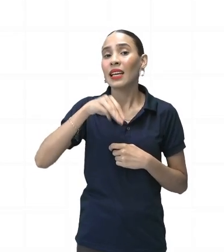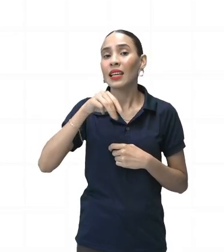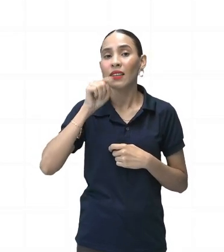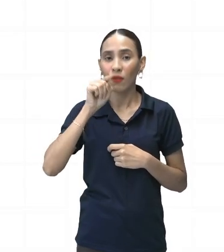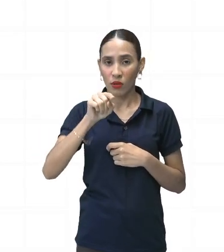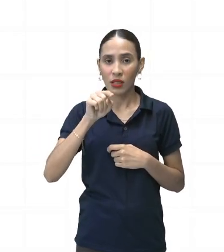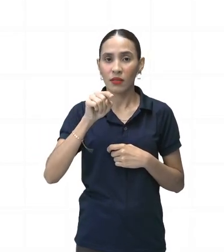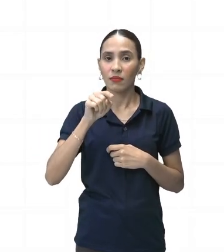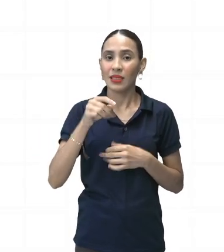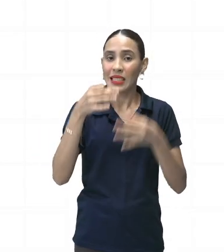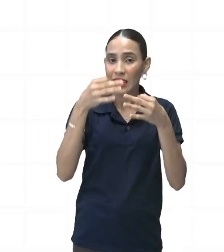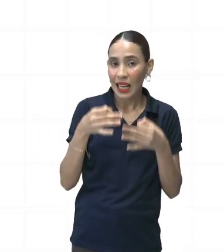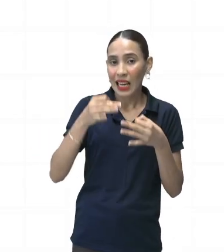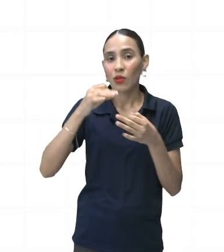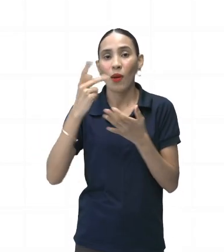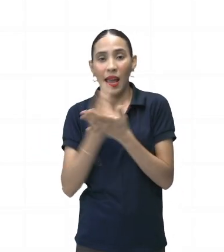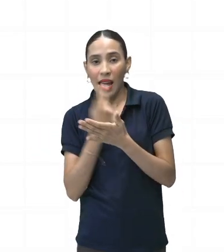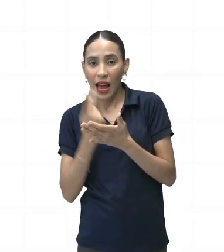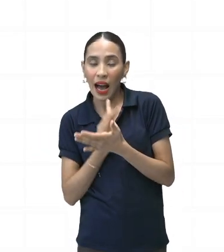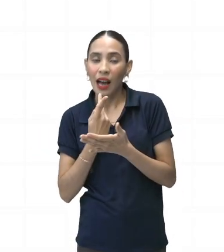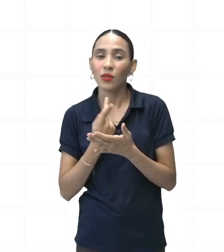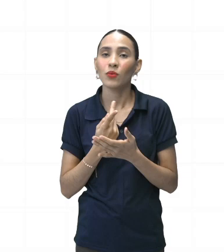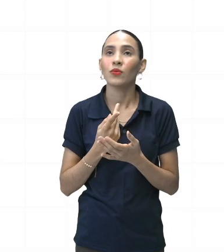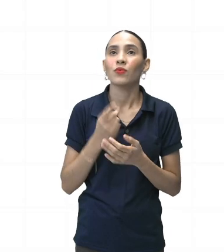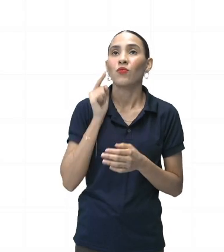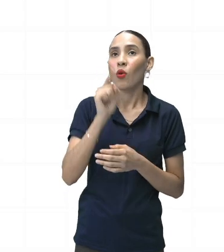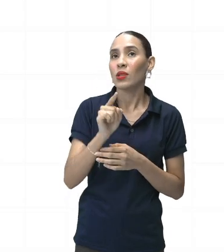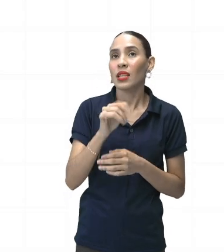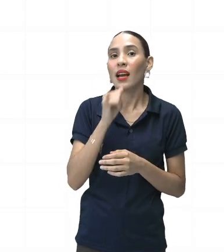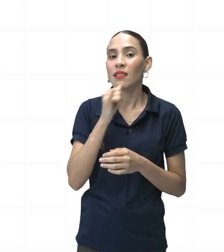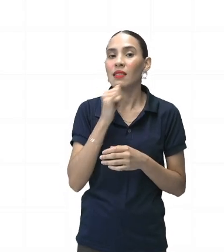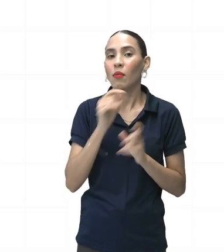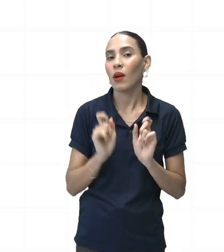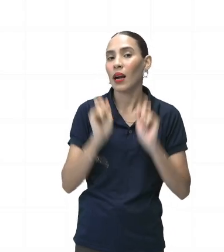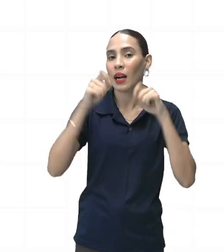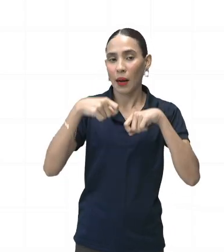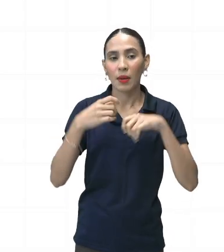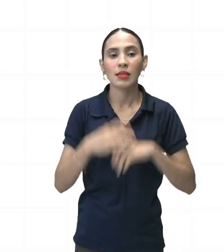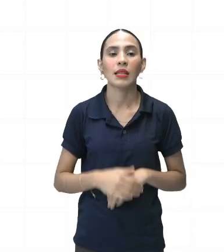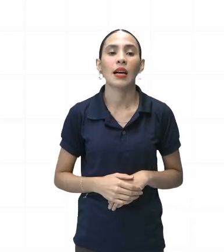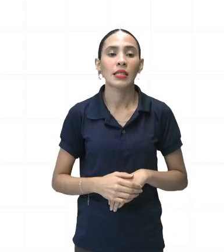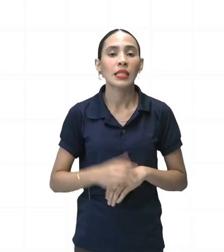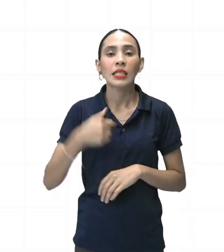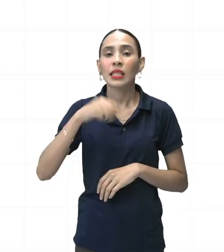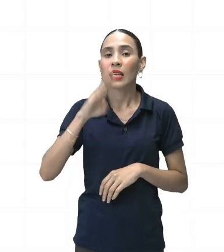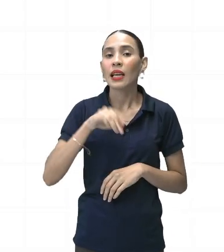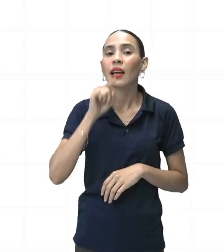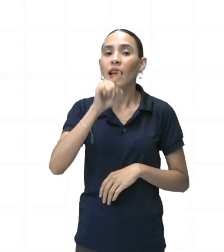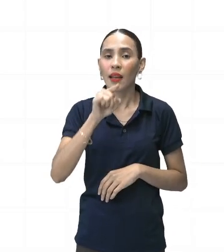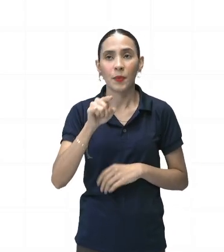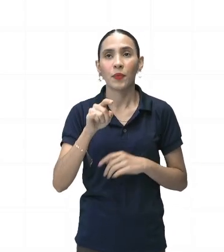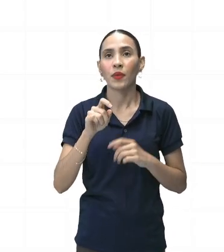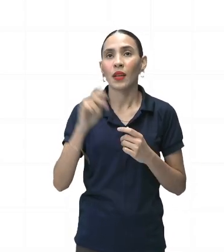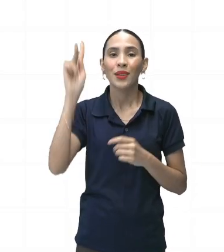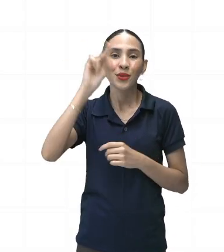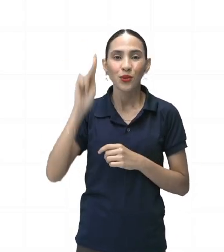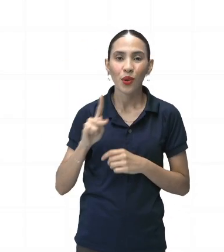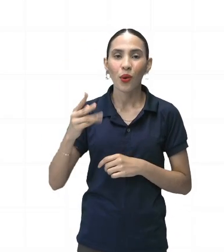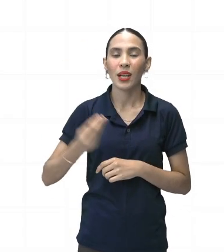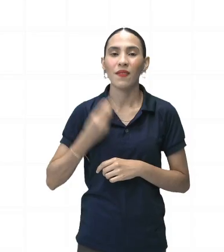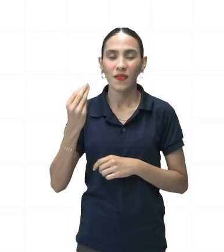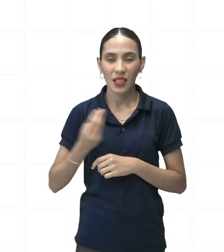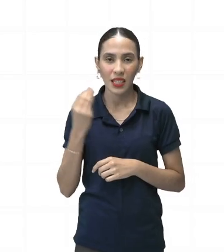erros, acertos? Quem é você, de repente, com seus potenciais? Quem é você com a sua história